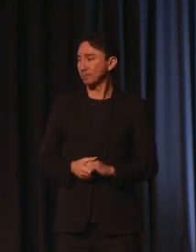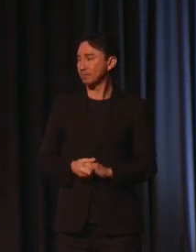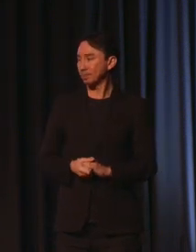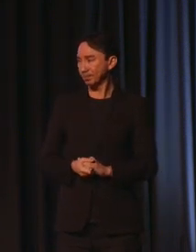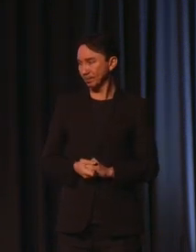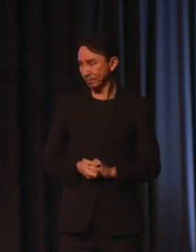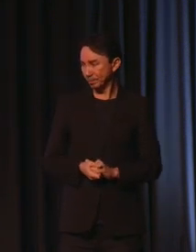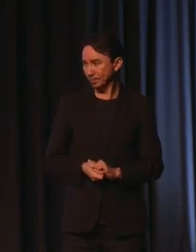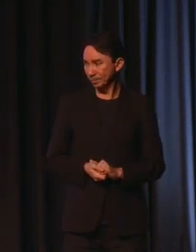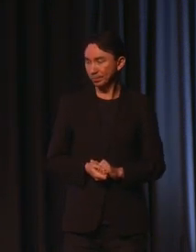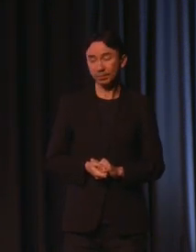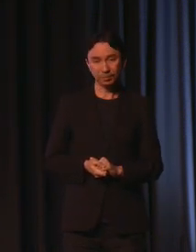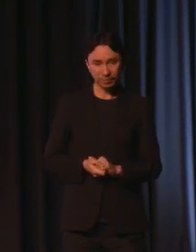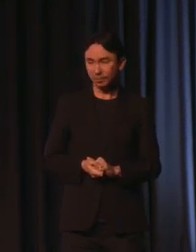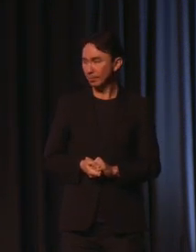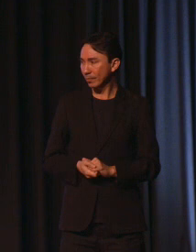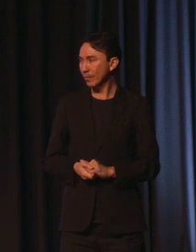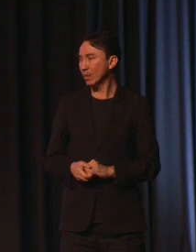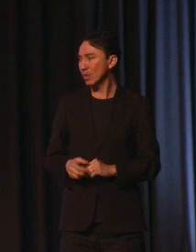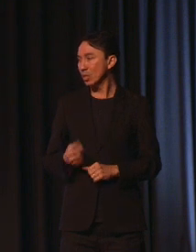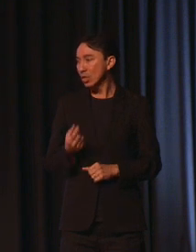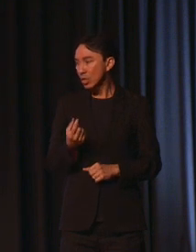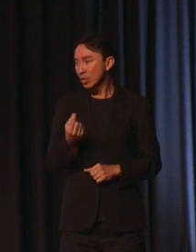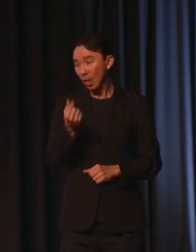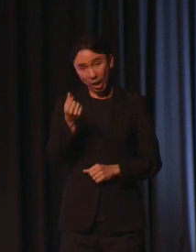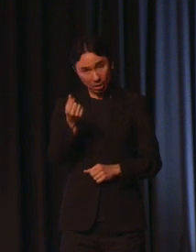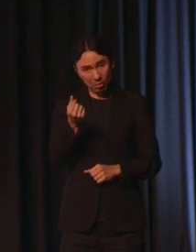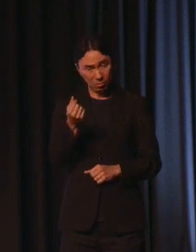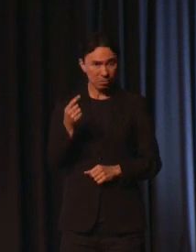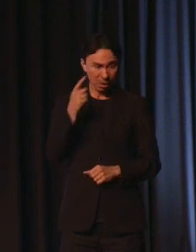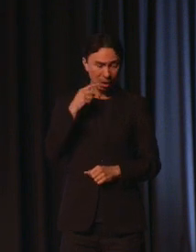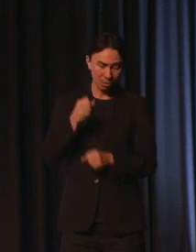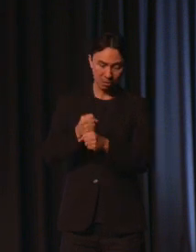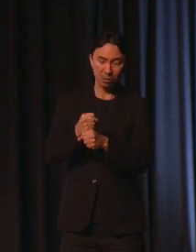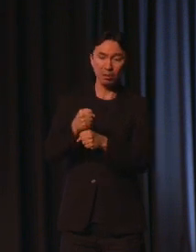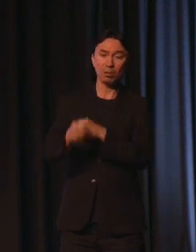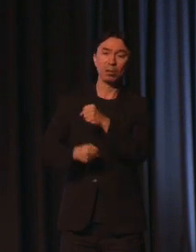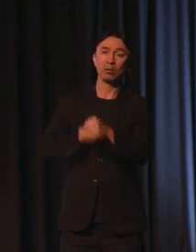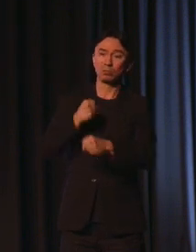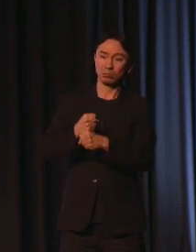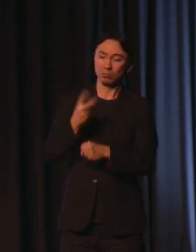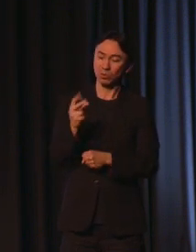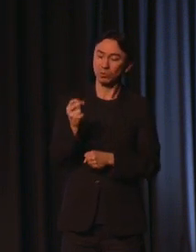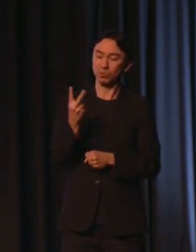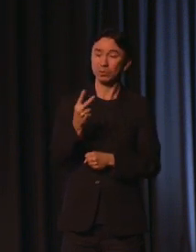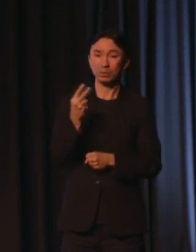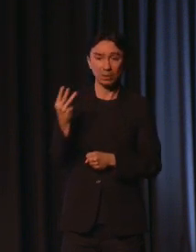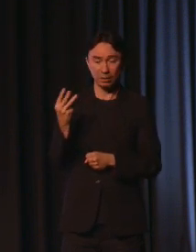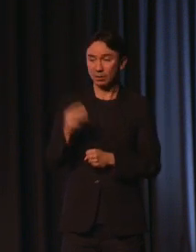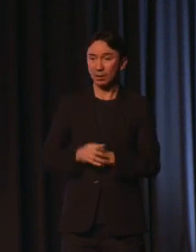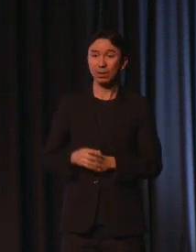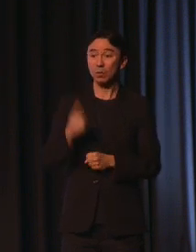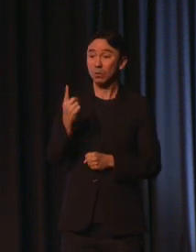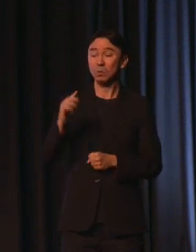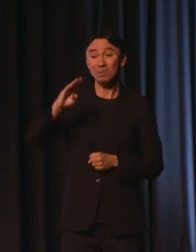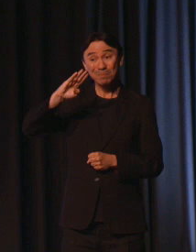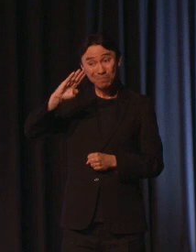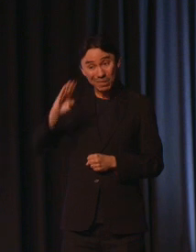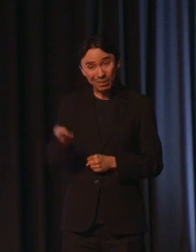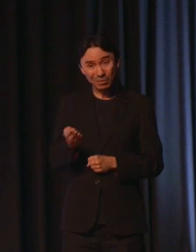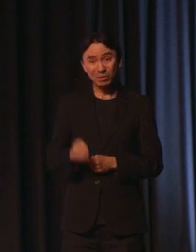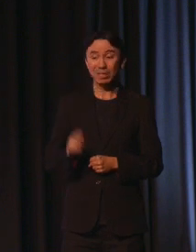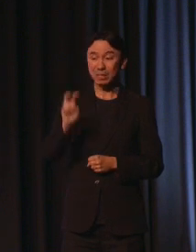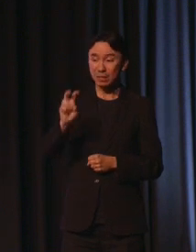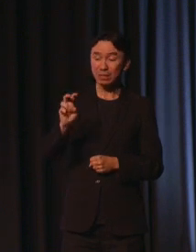Aqui o orçamento que a gente lida, né, esse orçamento de 2023, 1.534 bilhões, sendo